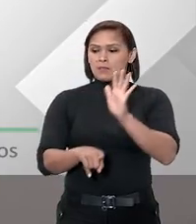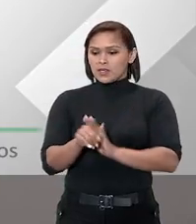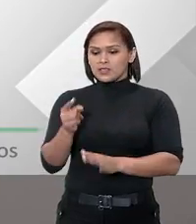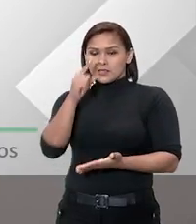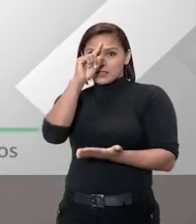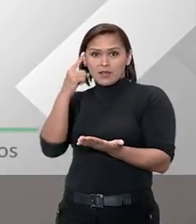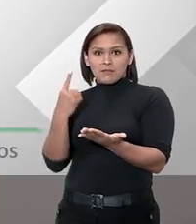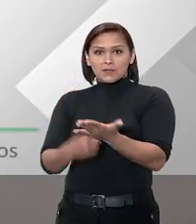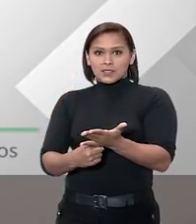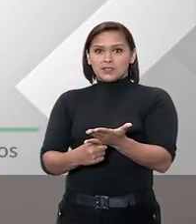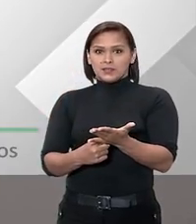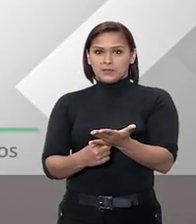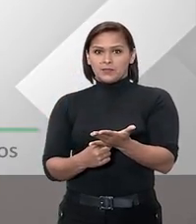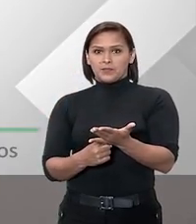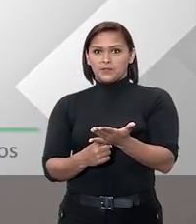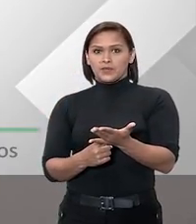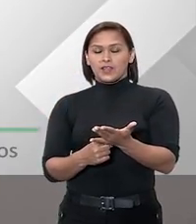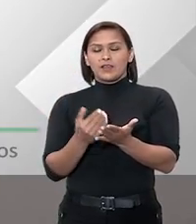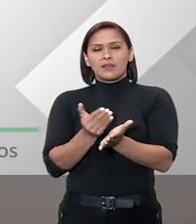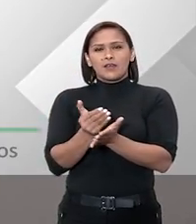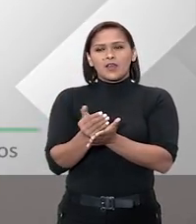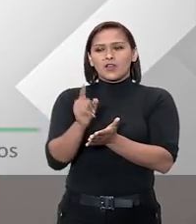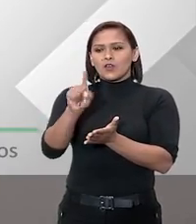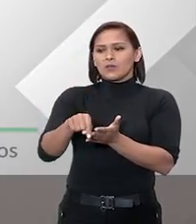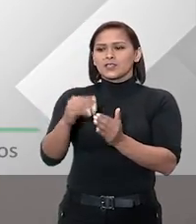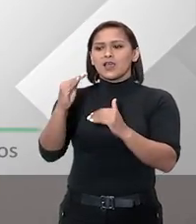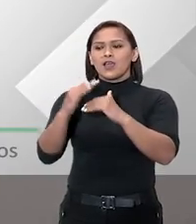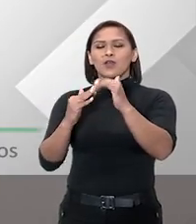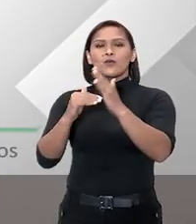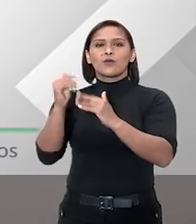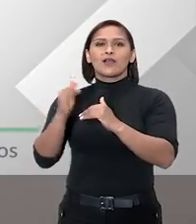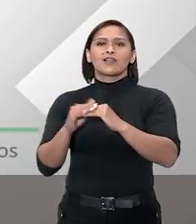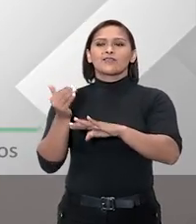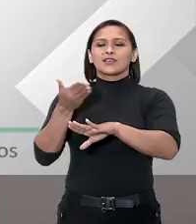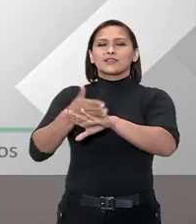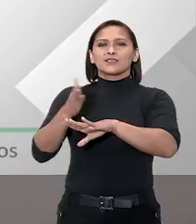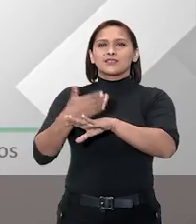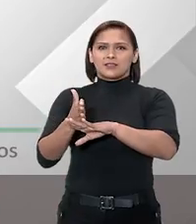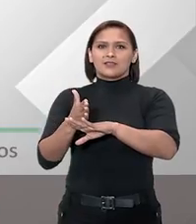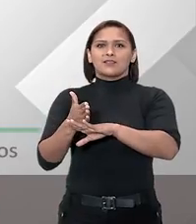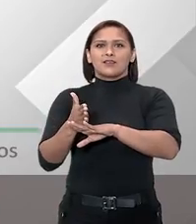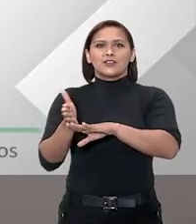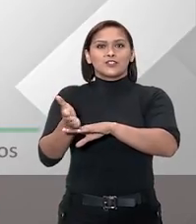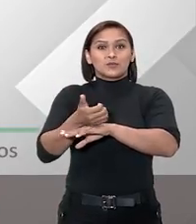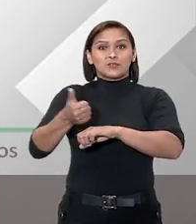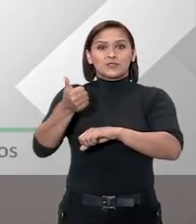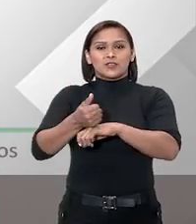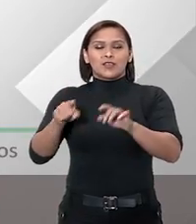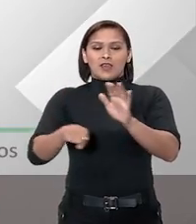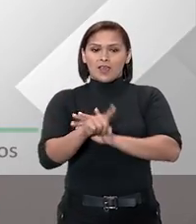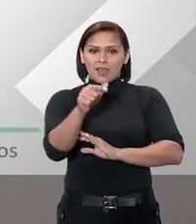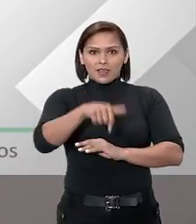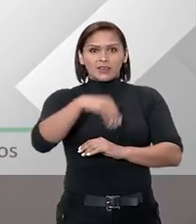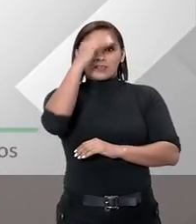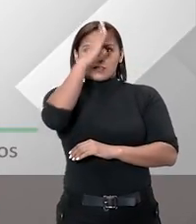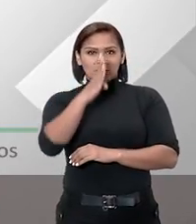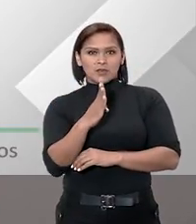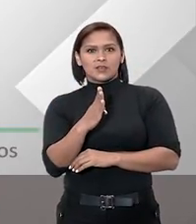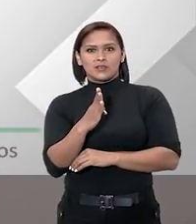seja aplicado nesse sentido, a começar pela qualificação dos seus profissionais. Claro que o